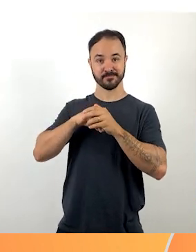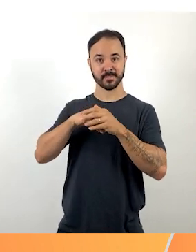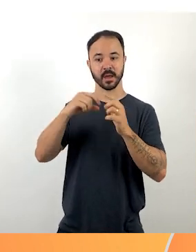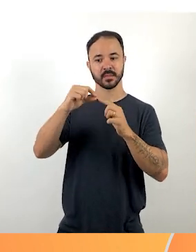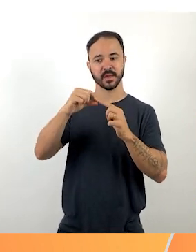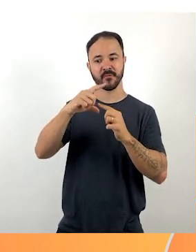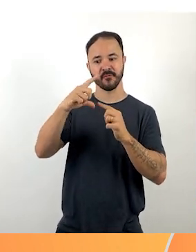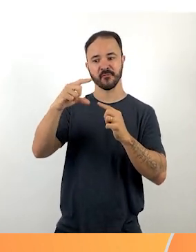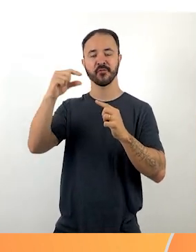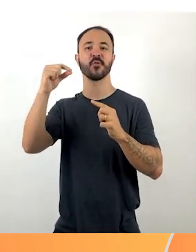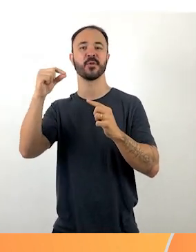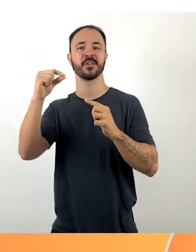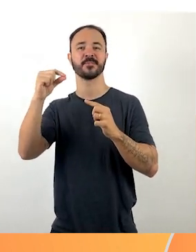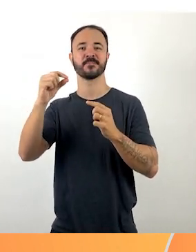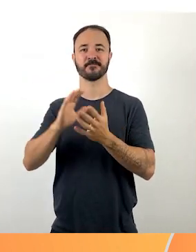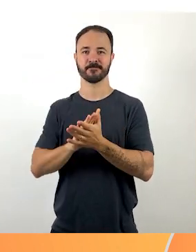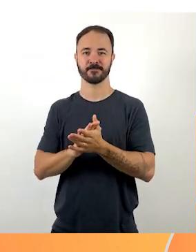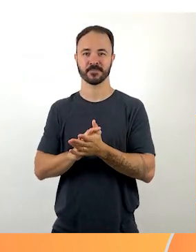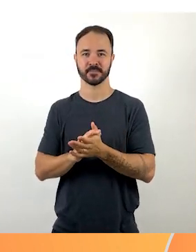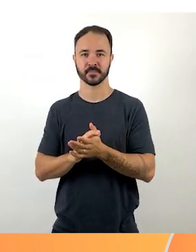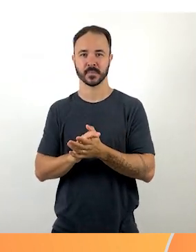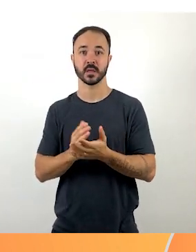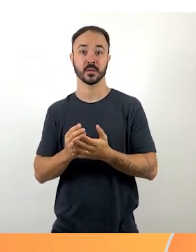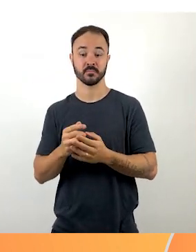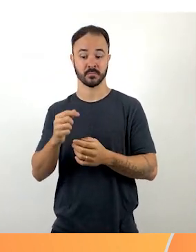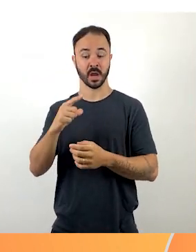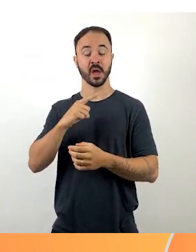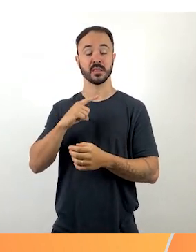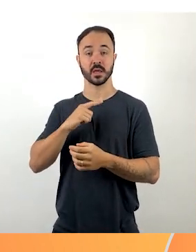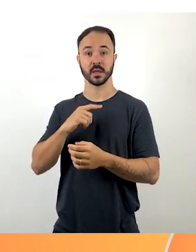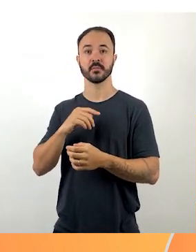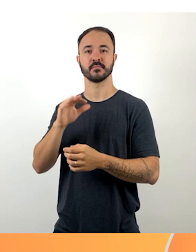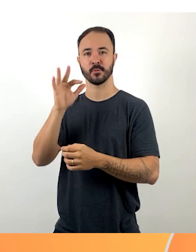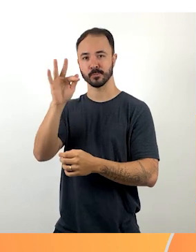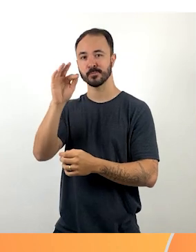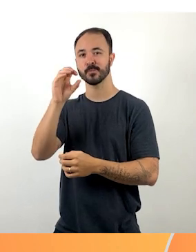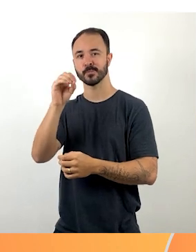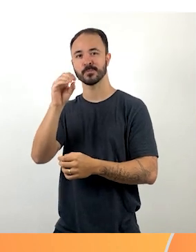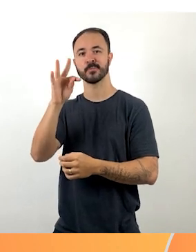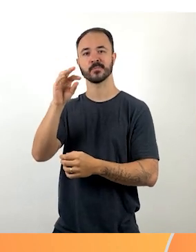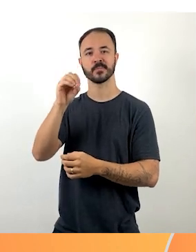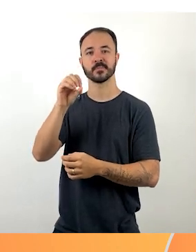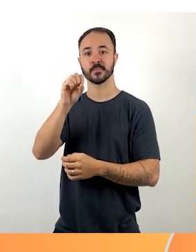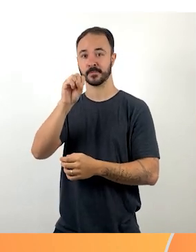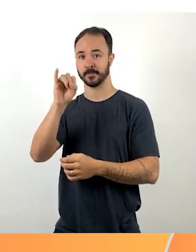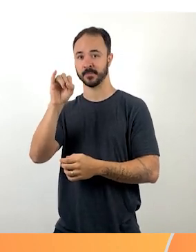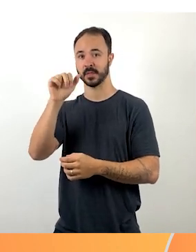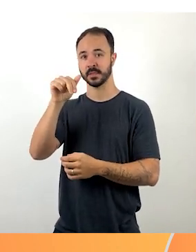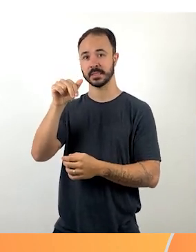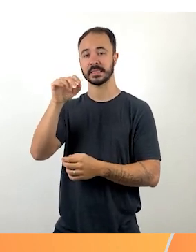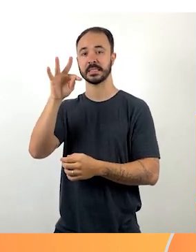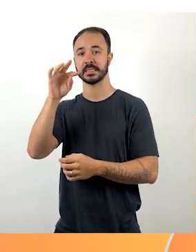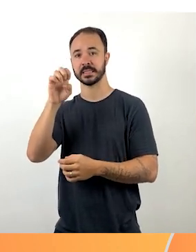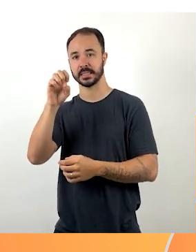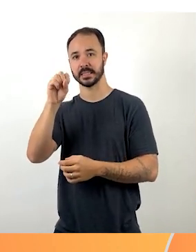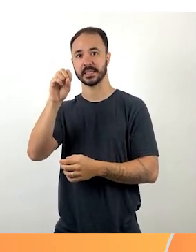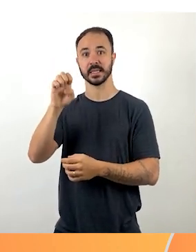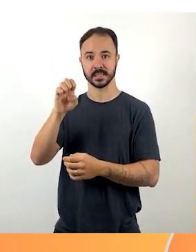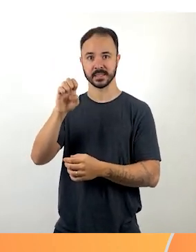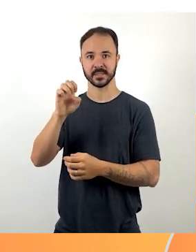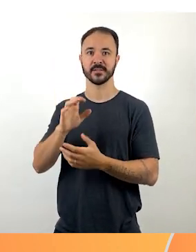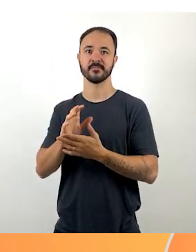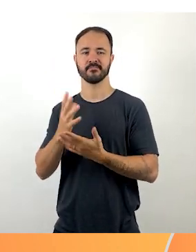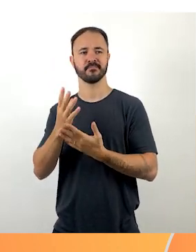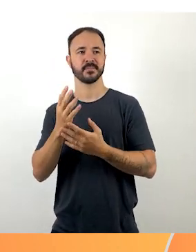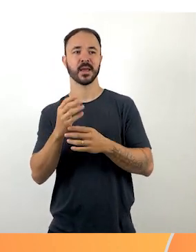está presente um parênquima que tem um processo de fotossíntese, ou seja, nós temos aqui nesse parênquima